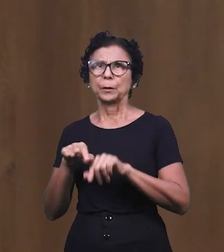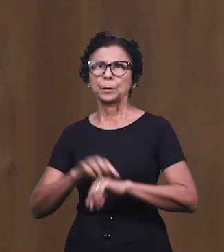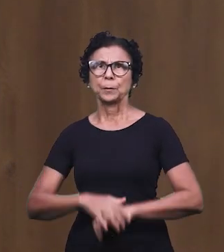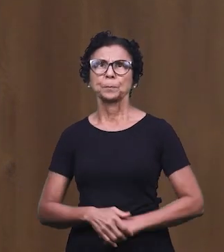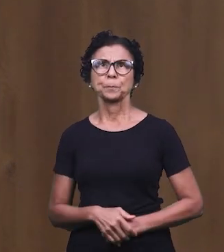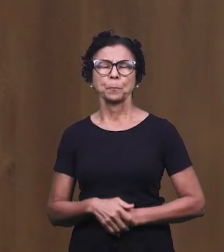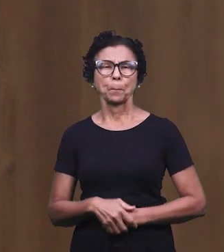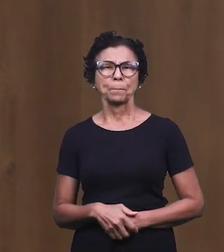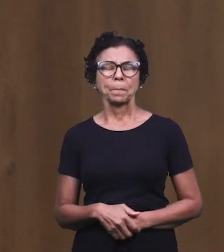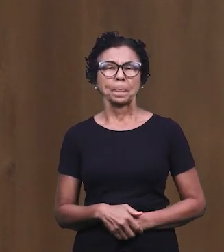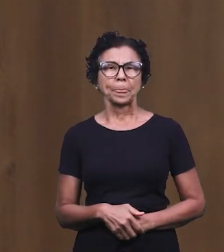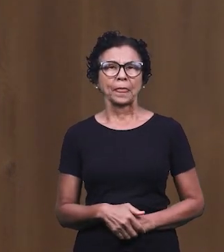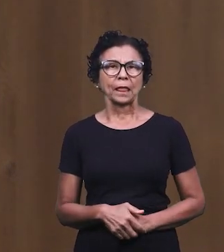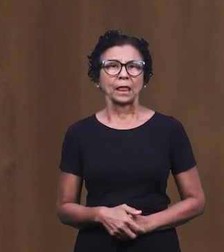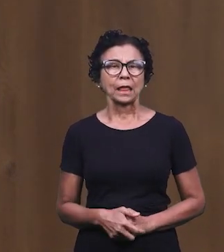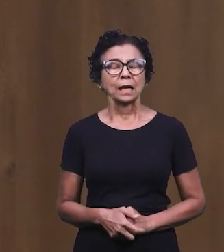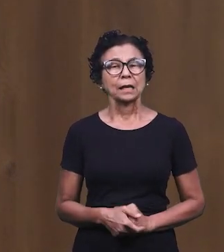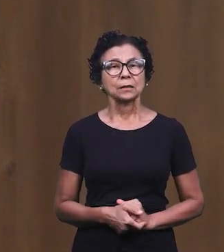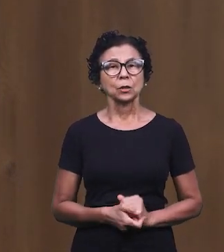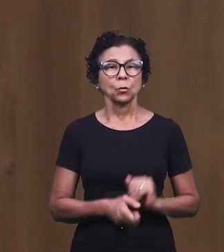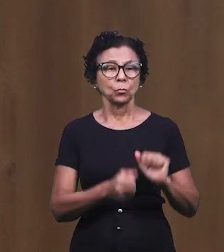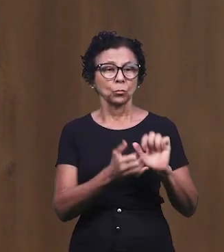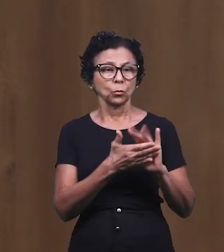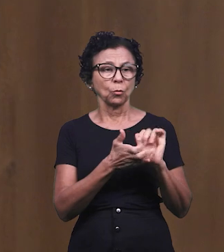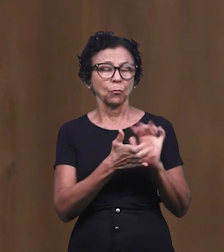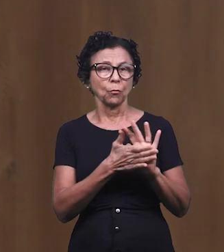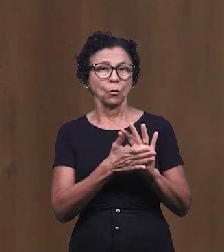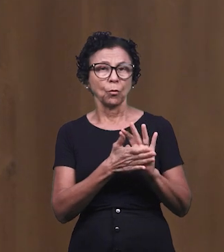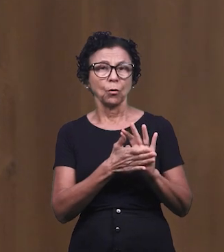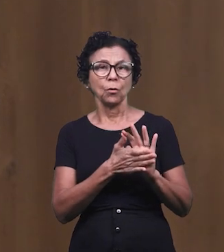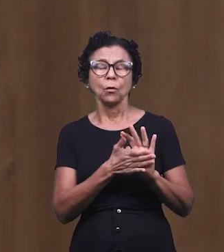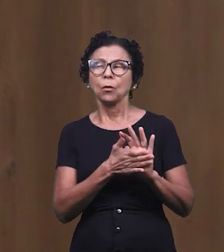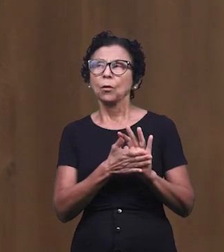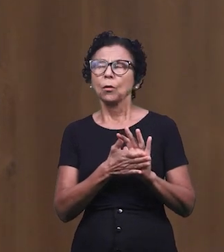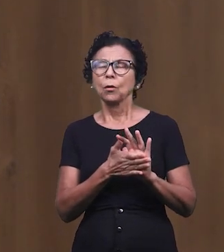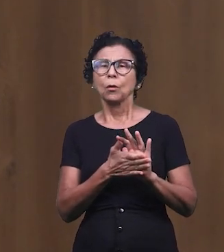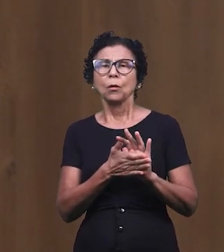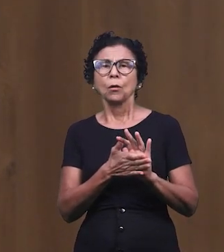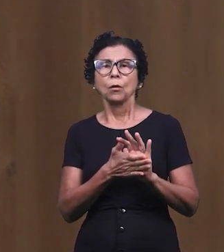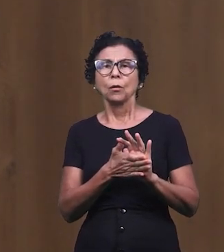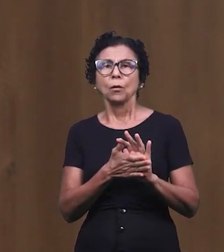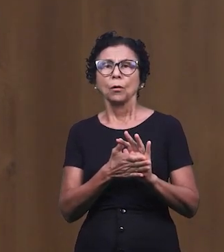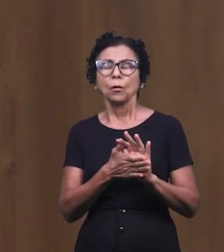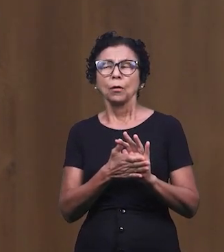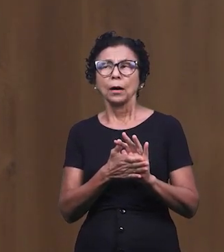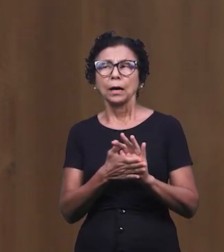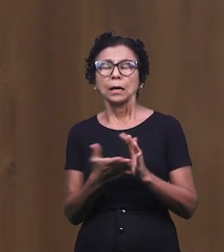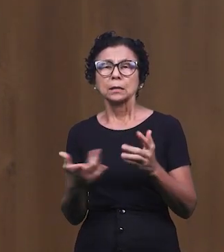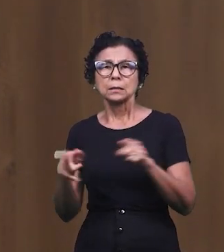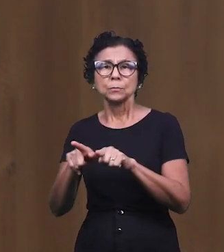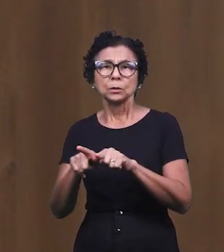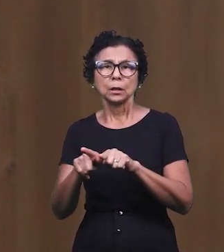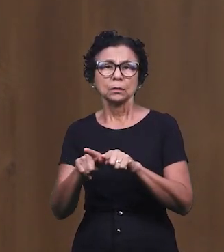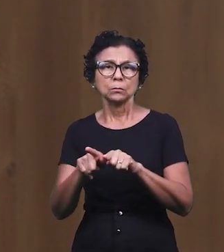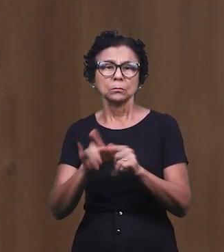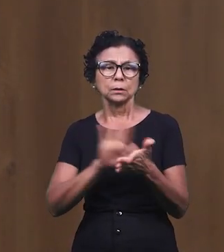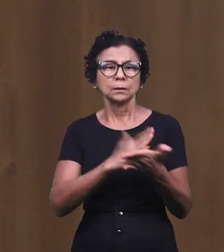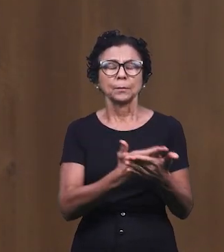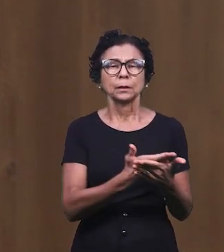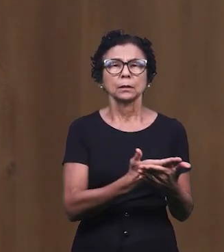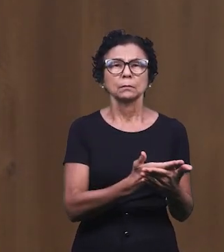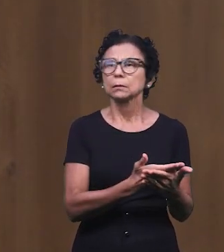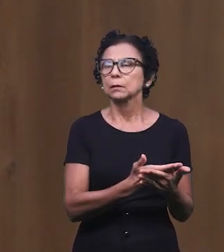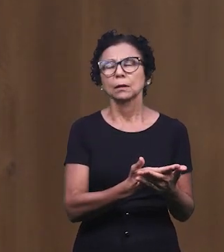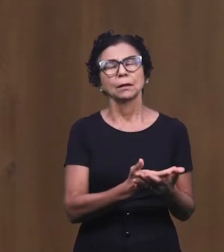aí a gente tem estratégia do delay, né? A gente dá um tempo de espera para entender O que está querendo ser? Hoje eu já tenho uma dificuldade. Se a pessoa começa a falar